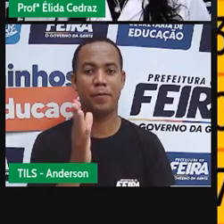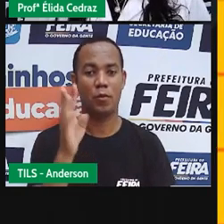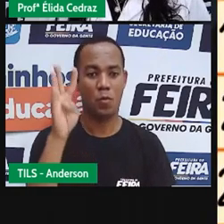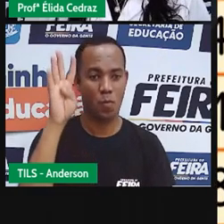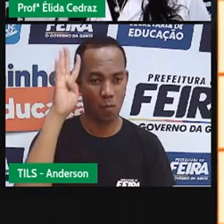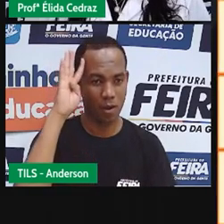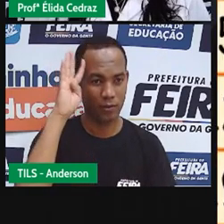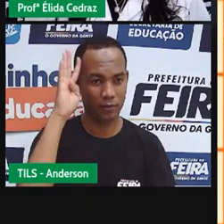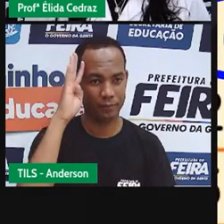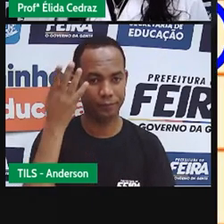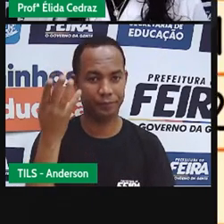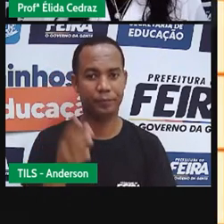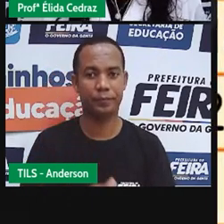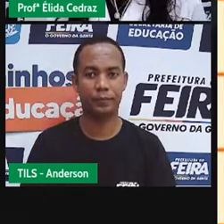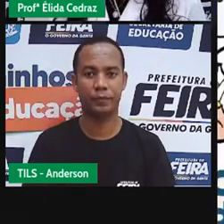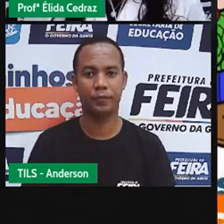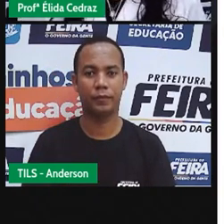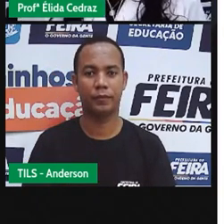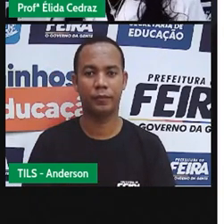uma quarta-feira.